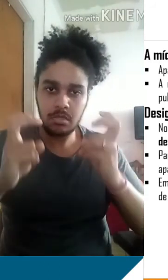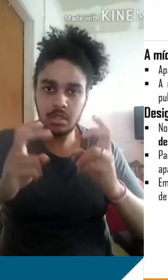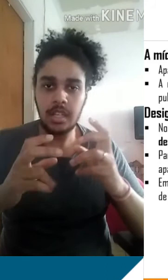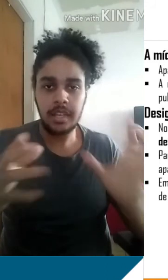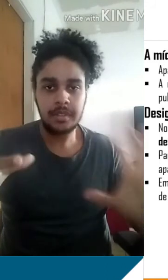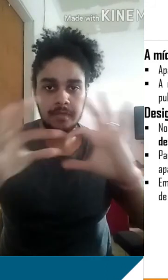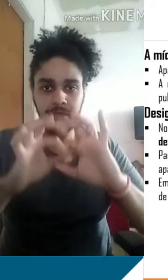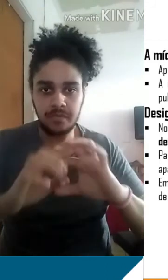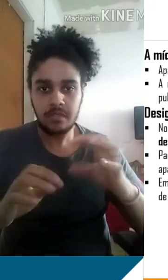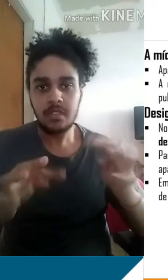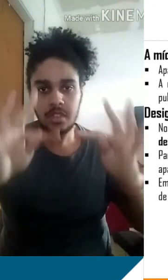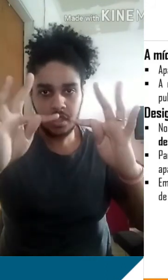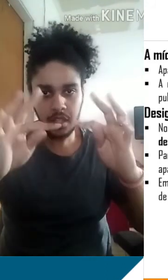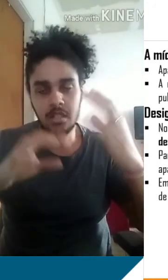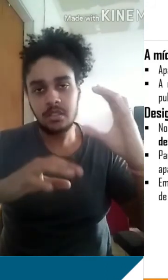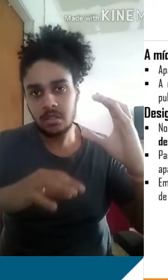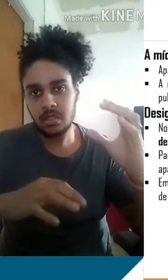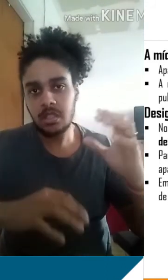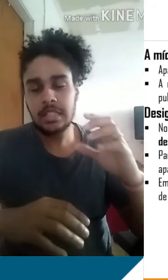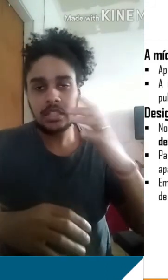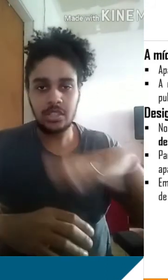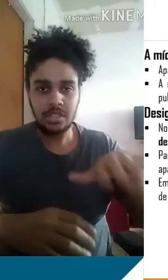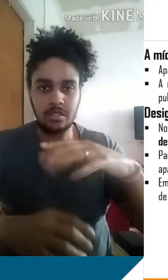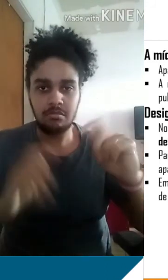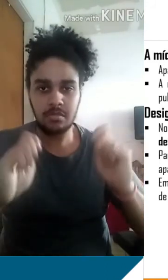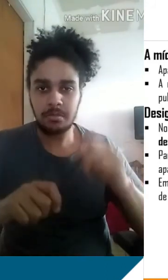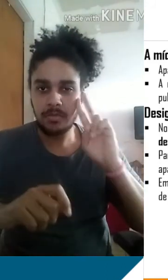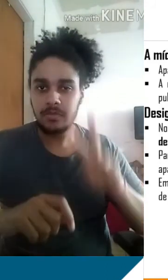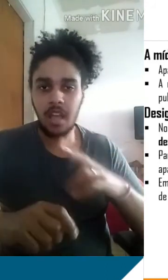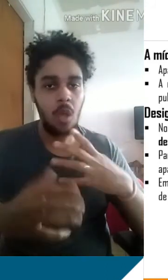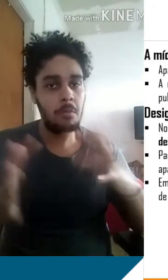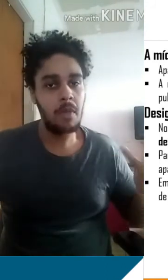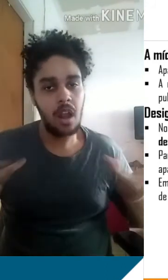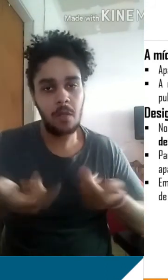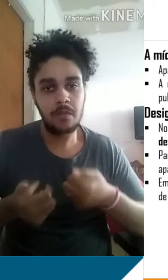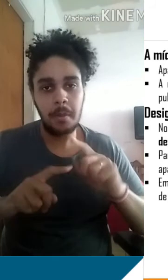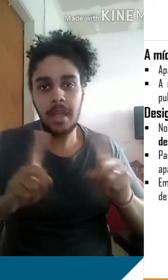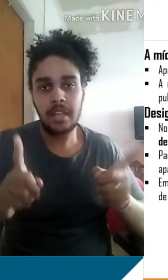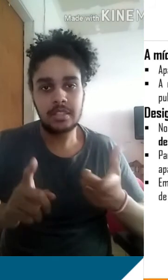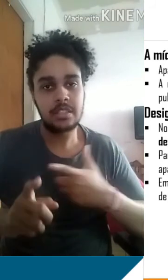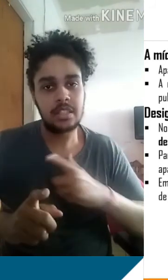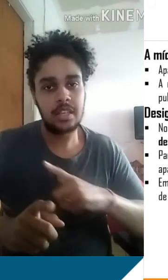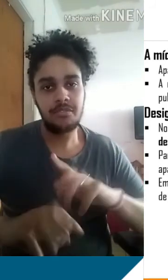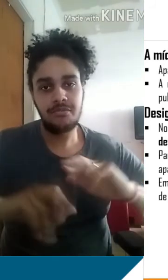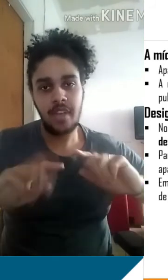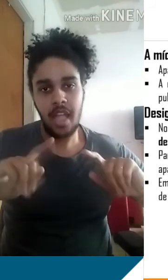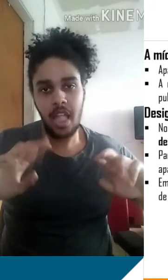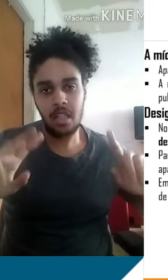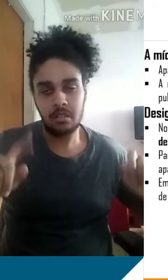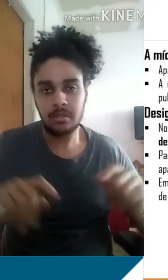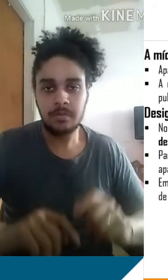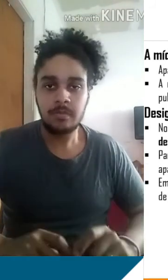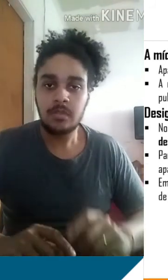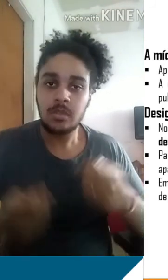maravilhoso, mas tem vários asteriscos, vários parênteses que devem ser colocados. Por isso que eu trouxe o Milton Santos desde o início e voltei no